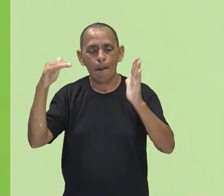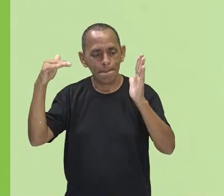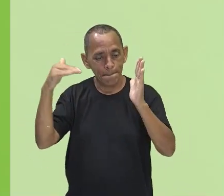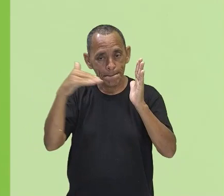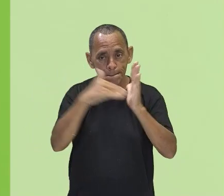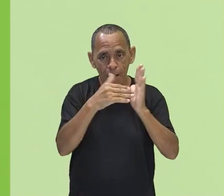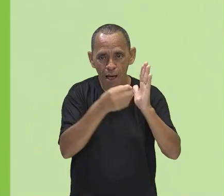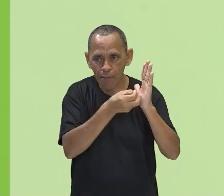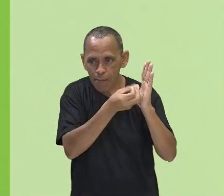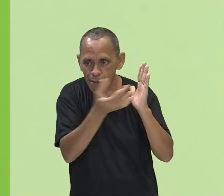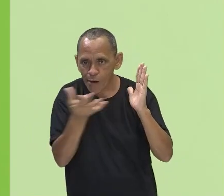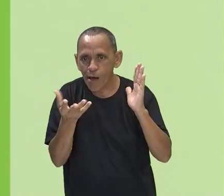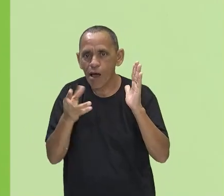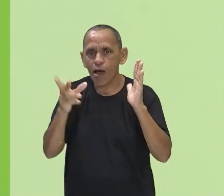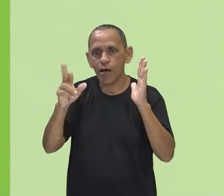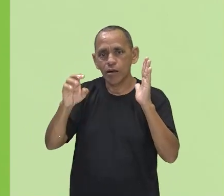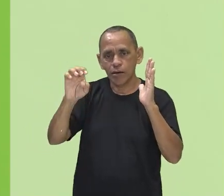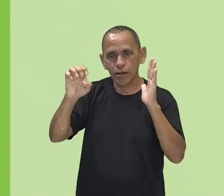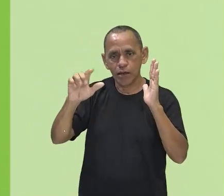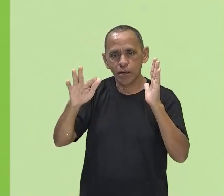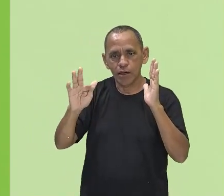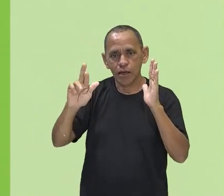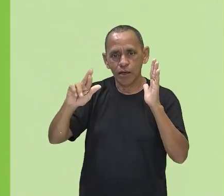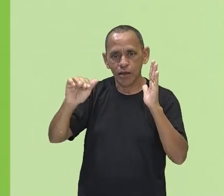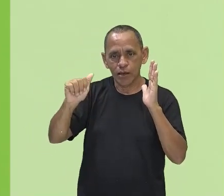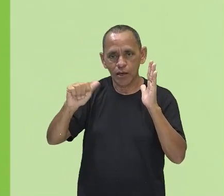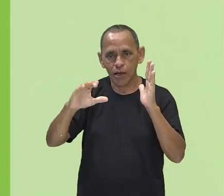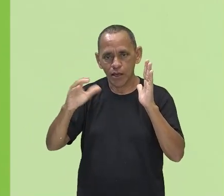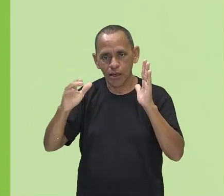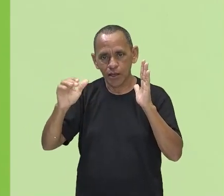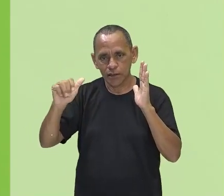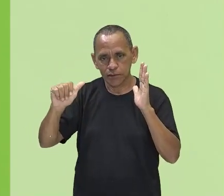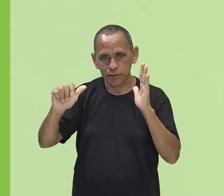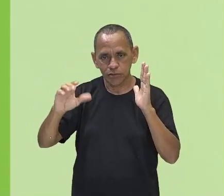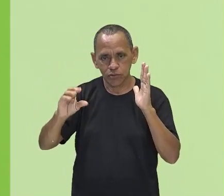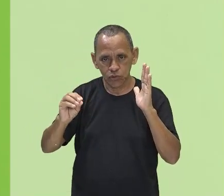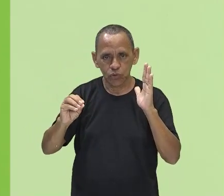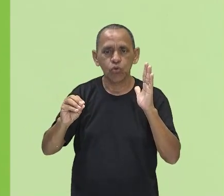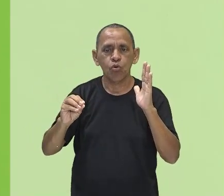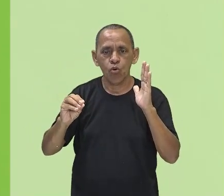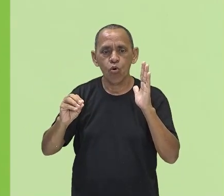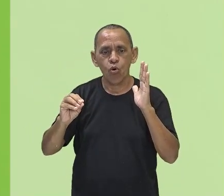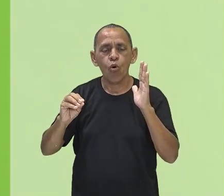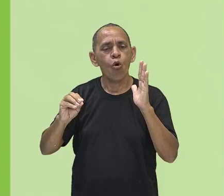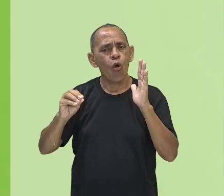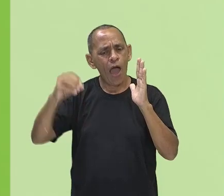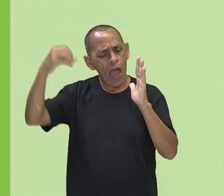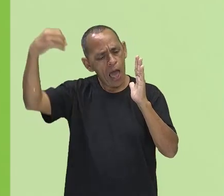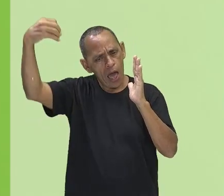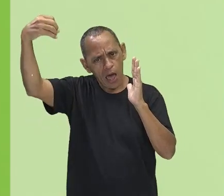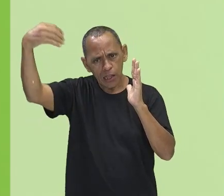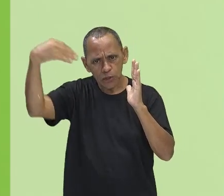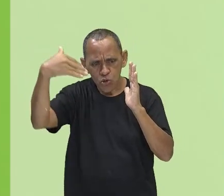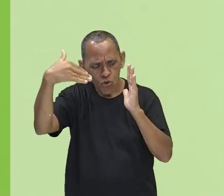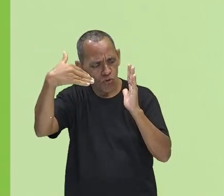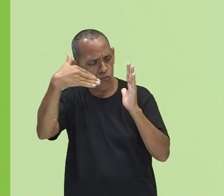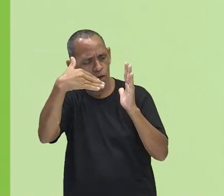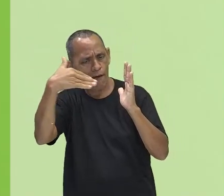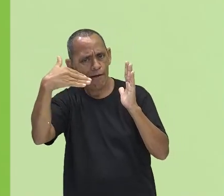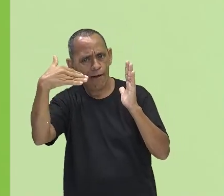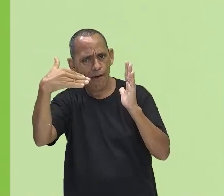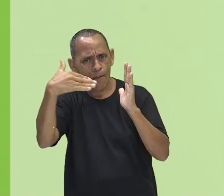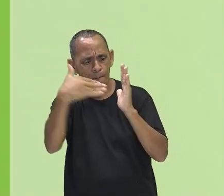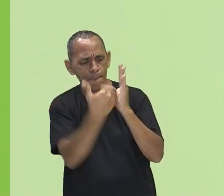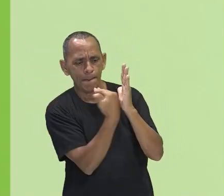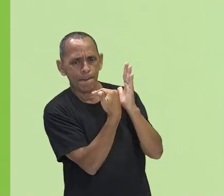Então, veja, na refração da luz é quando a luz muda de meio, quando a luz passa de um meio para o outro. E como